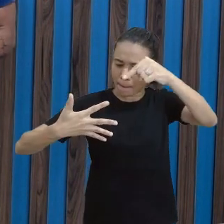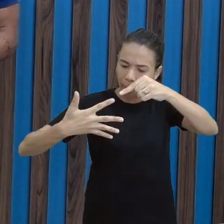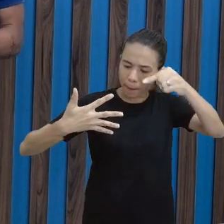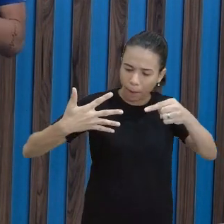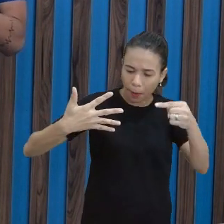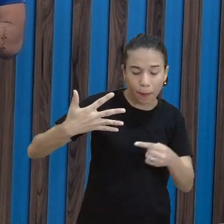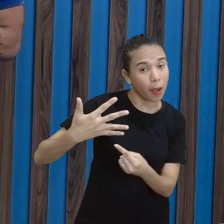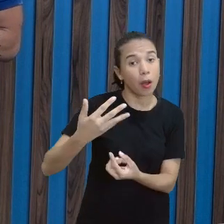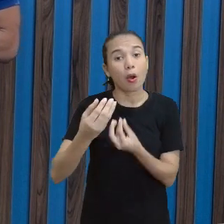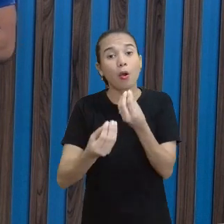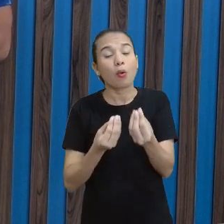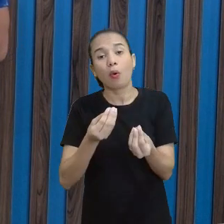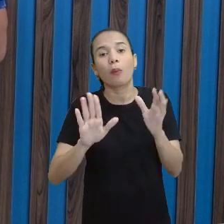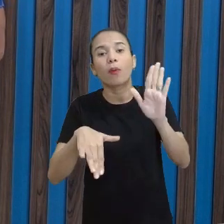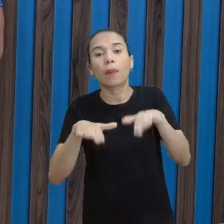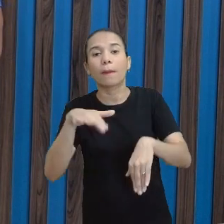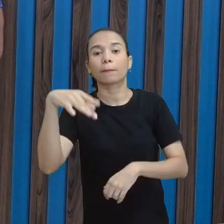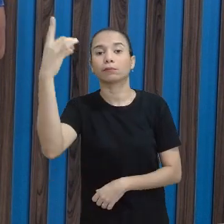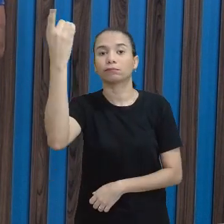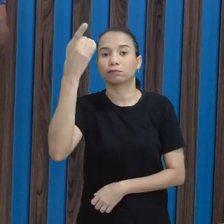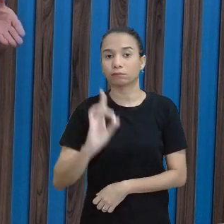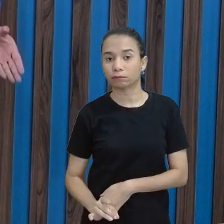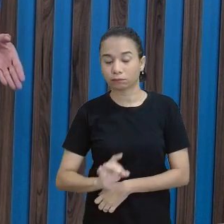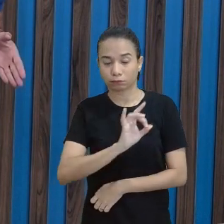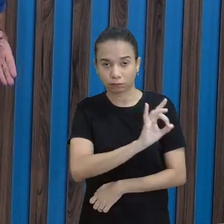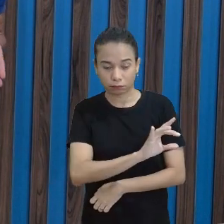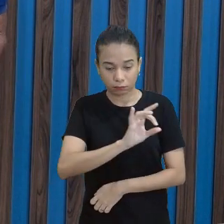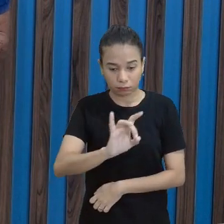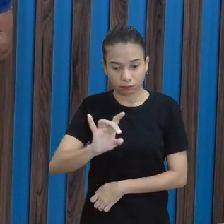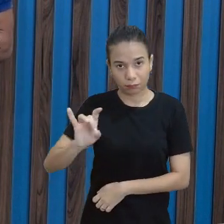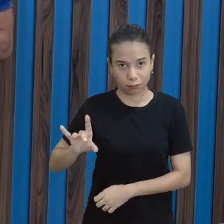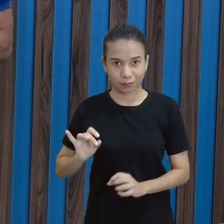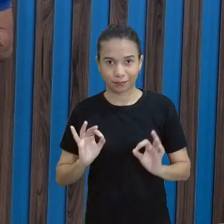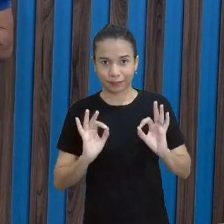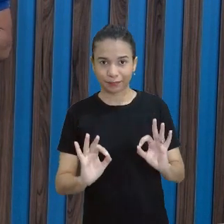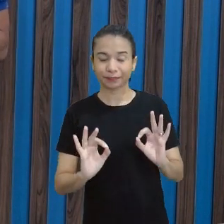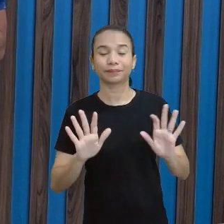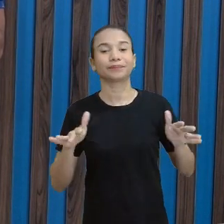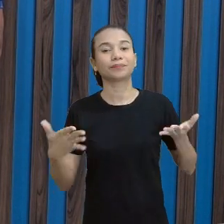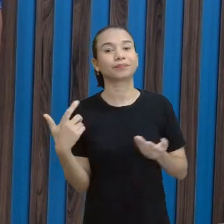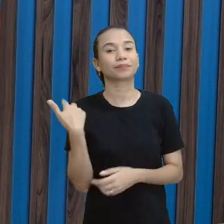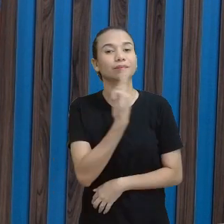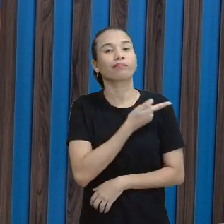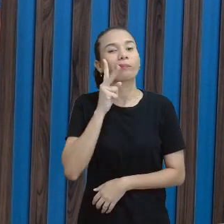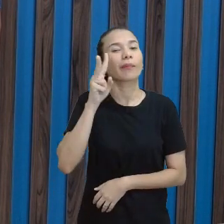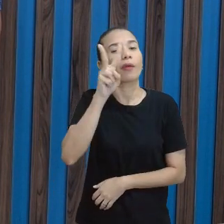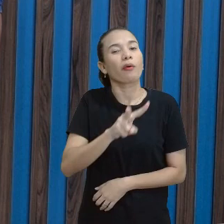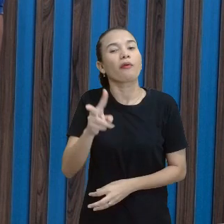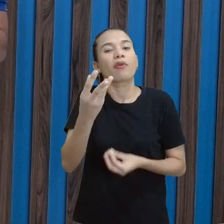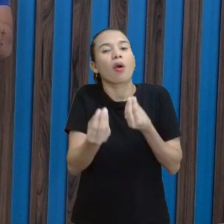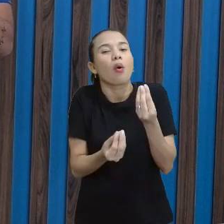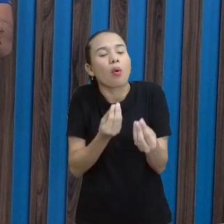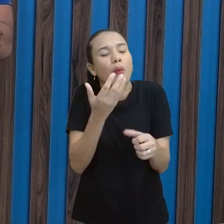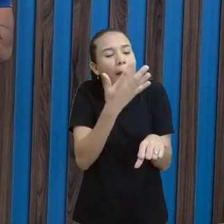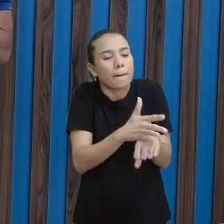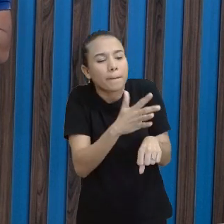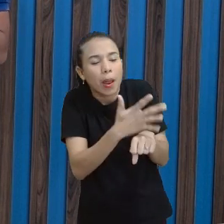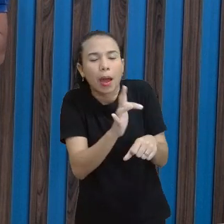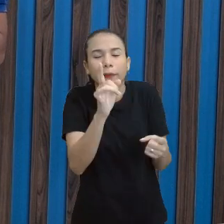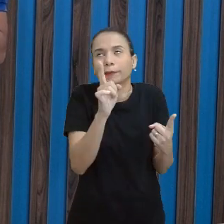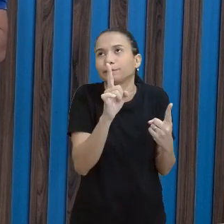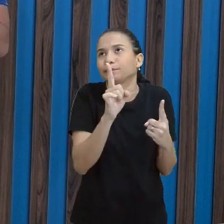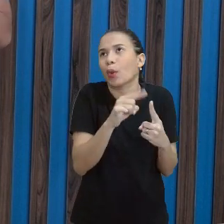acordo com a deficiência, né, de cada pessoa. Então a gente vai ver aí como funciona o tipo